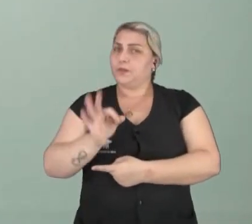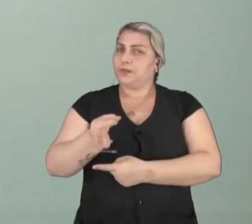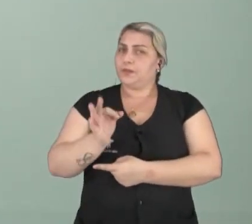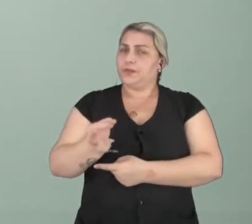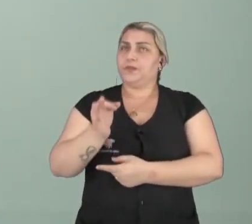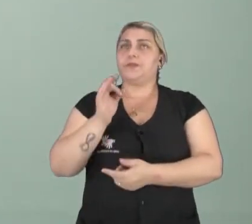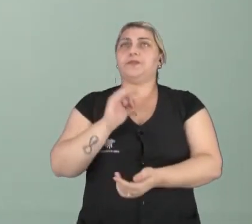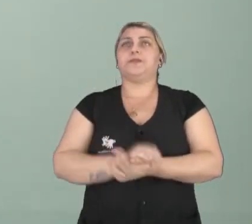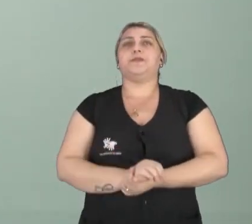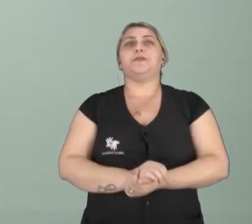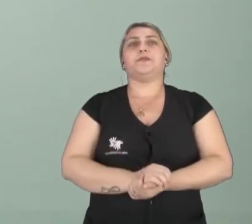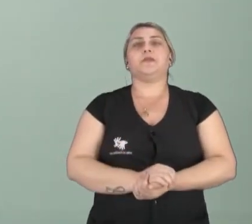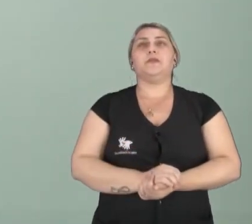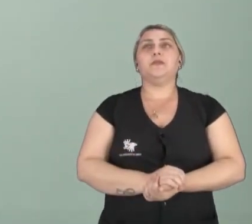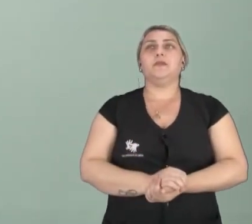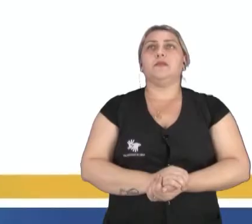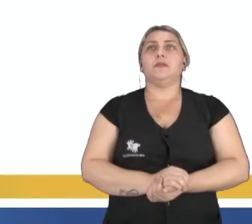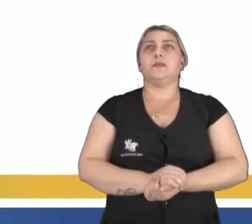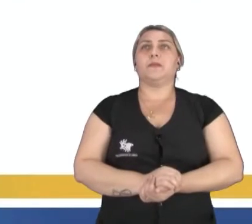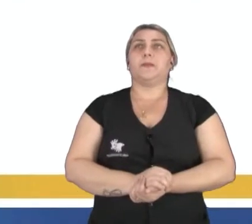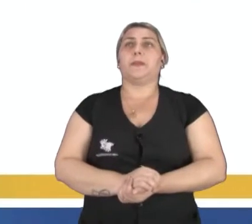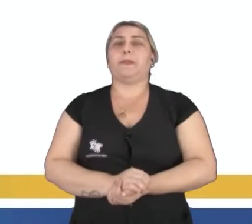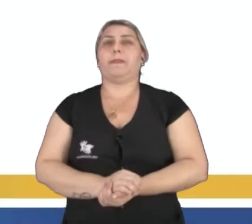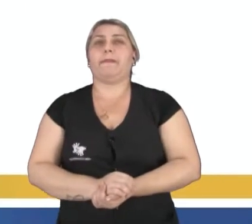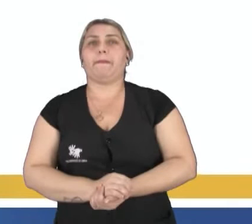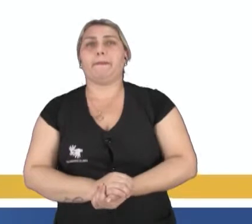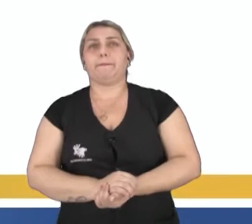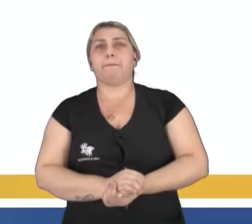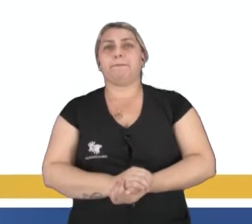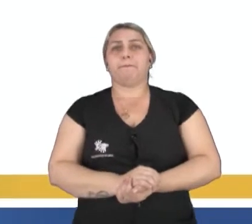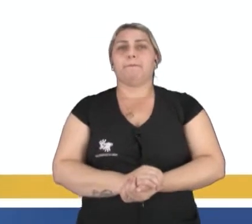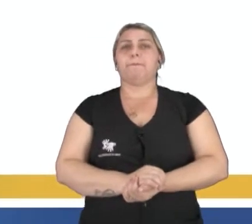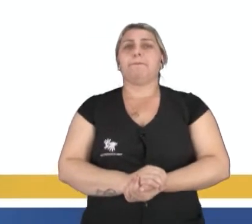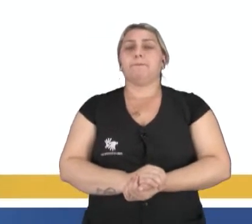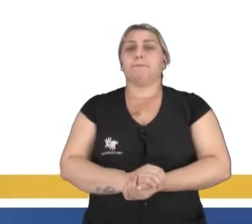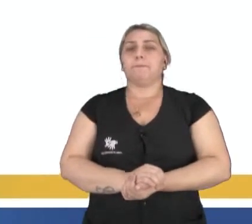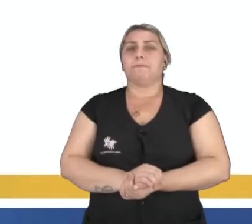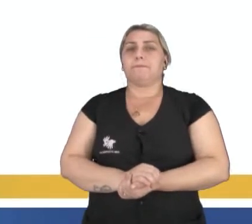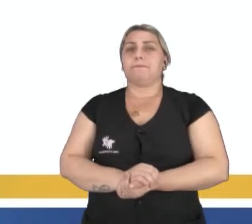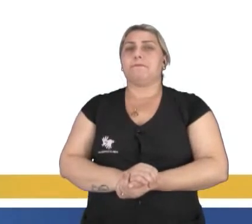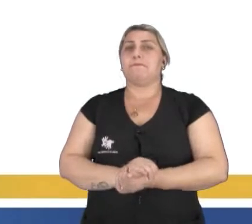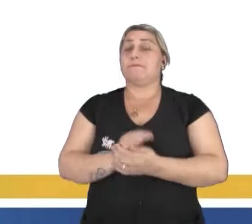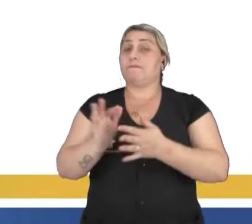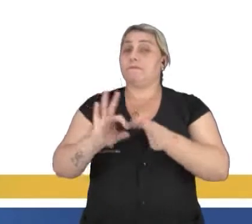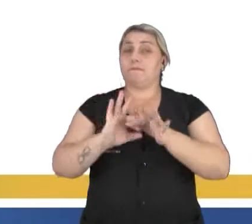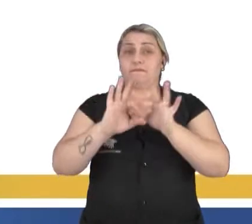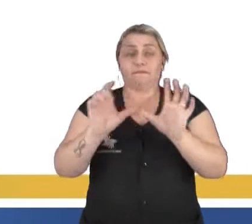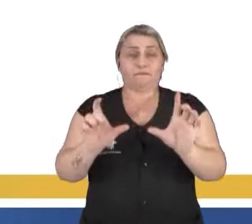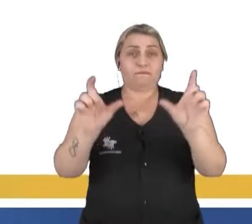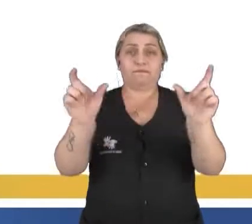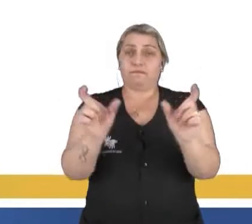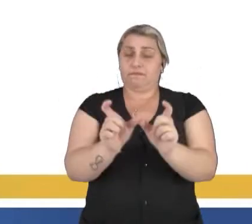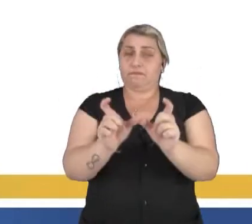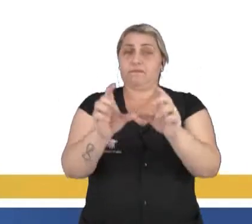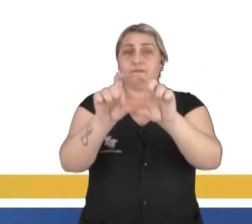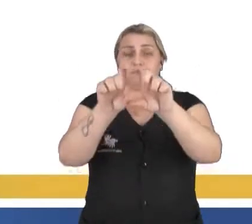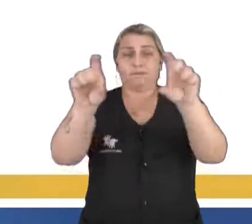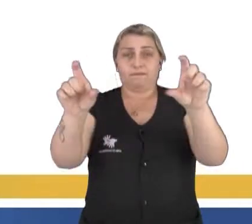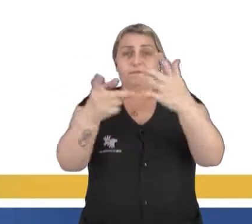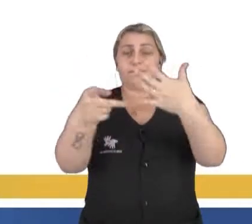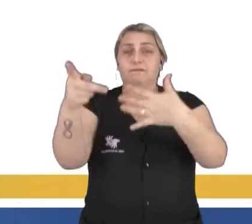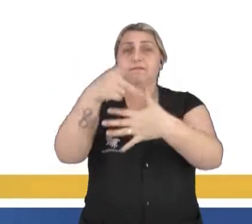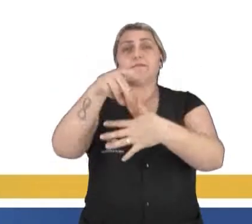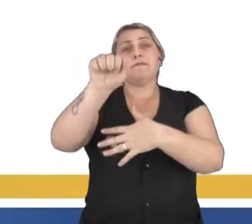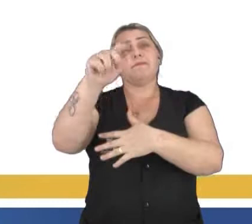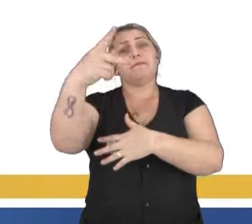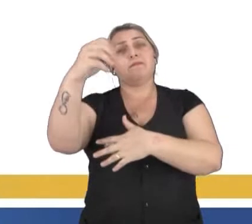As orações subordinadas substantivas apositivas, ela possui o valor de aposto, de qualquer termo de uma oração principal. E o